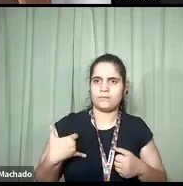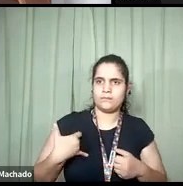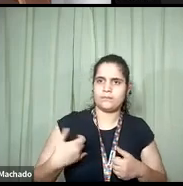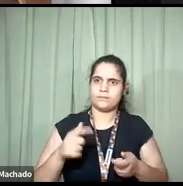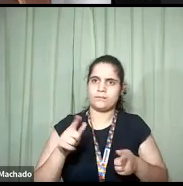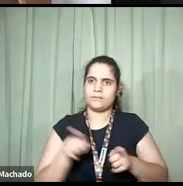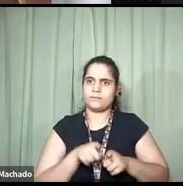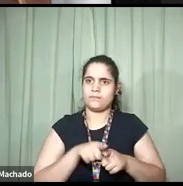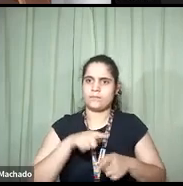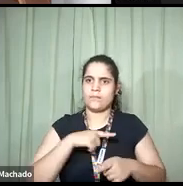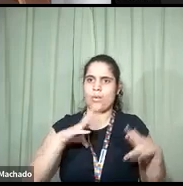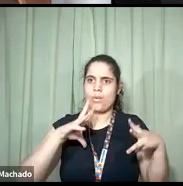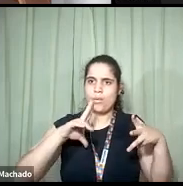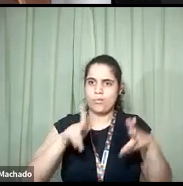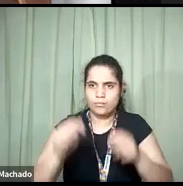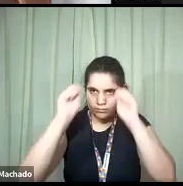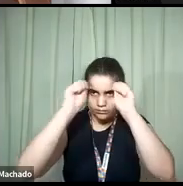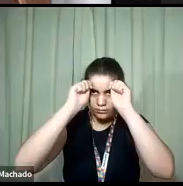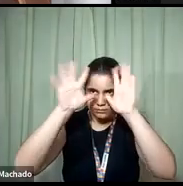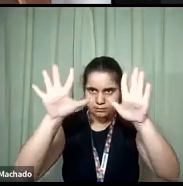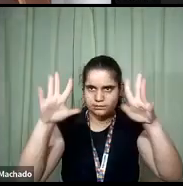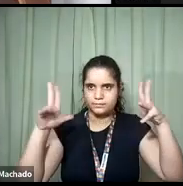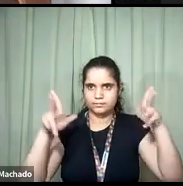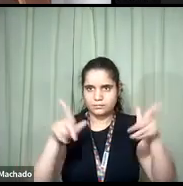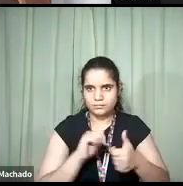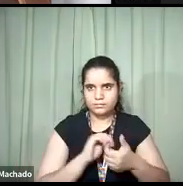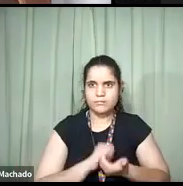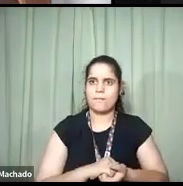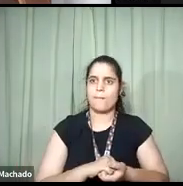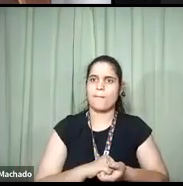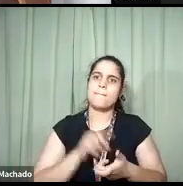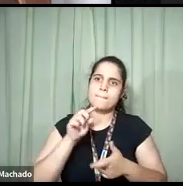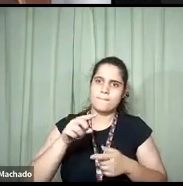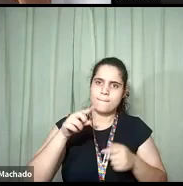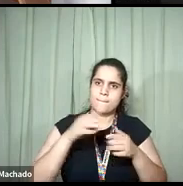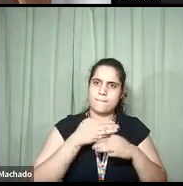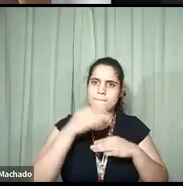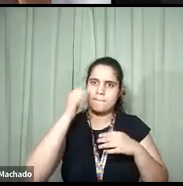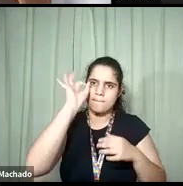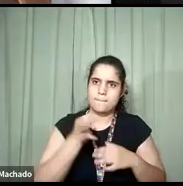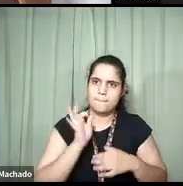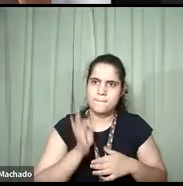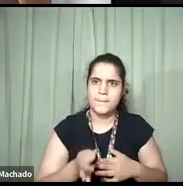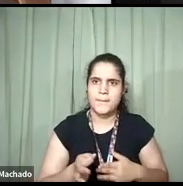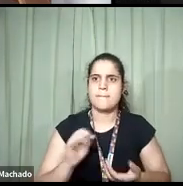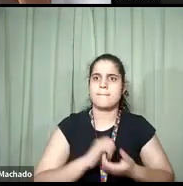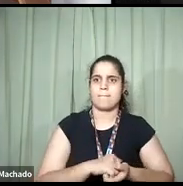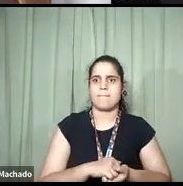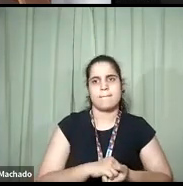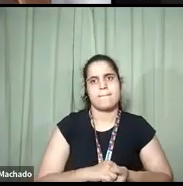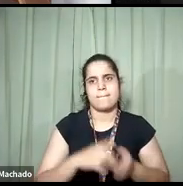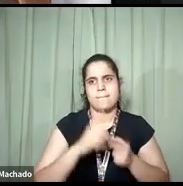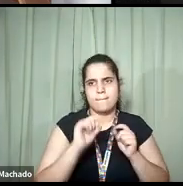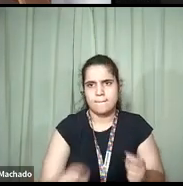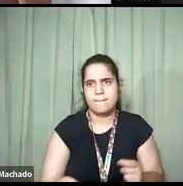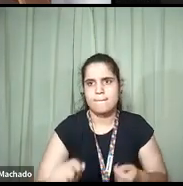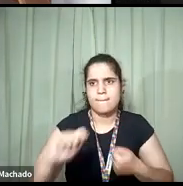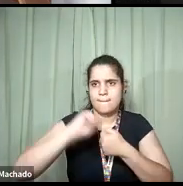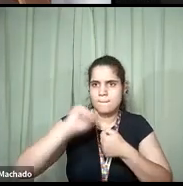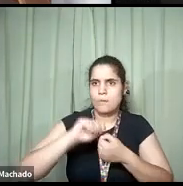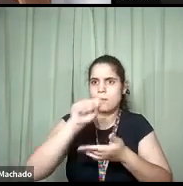os sinais de TEA, todos, em que você está tão certo do diagnóstico que você faz um